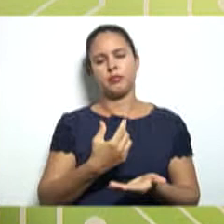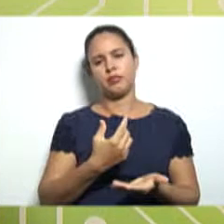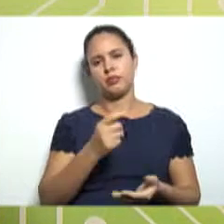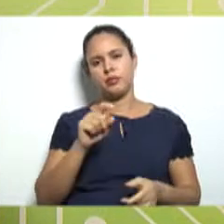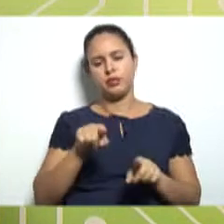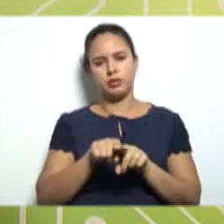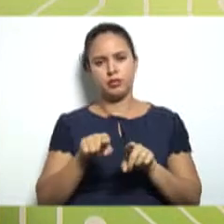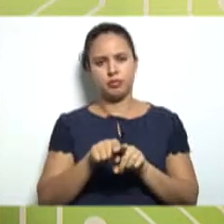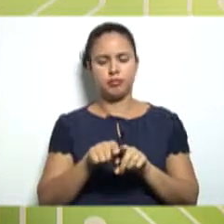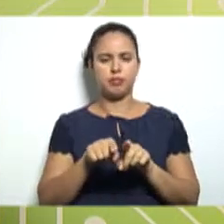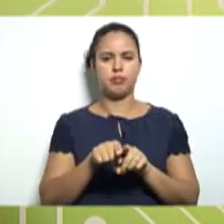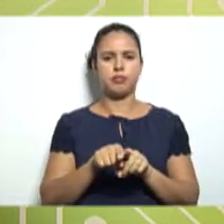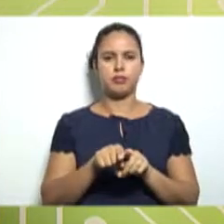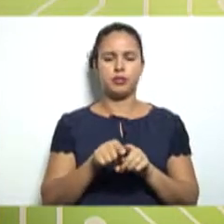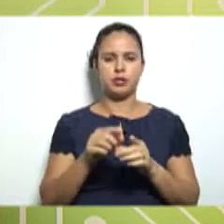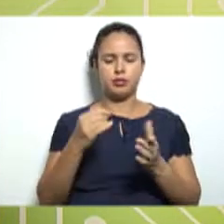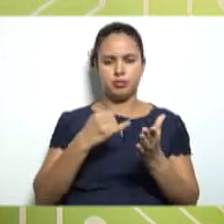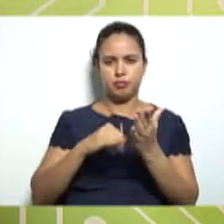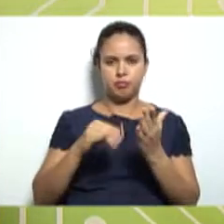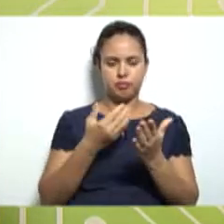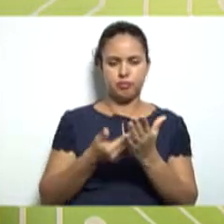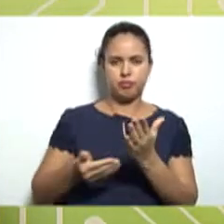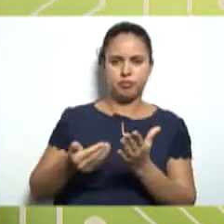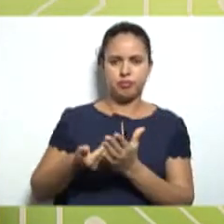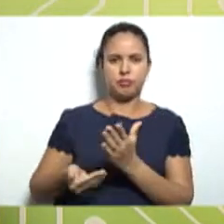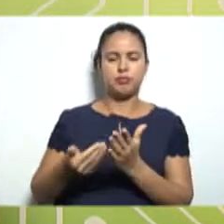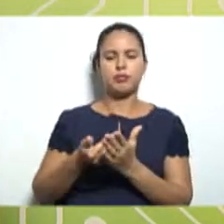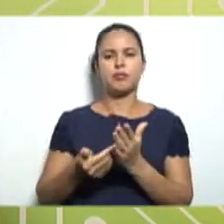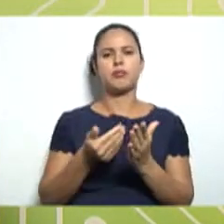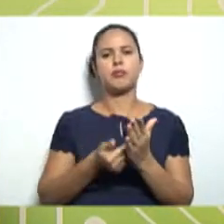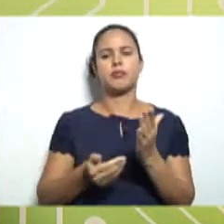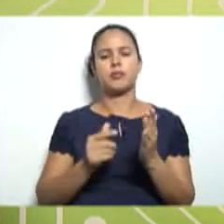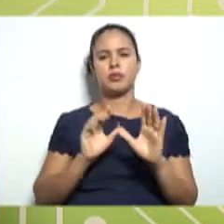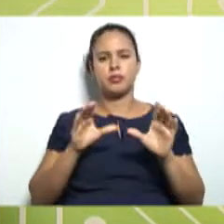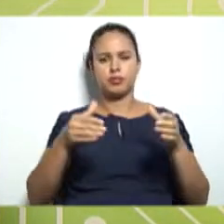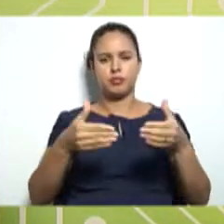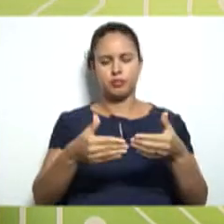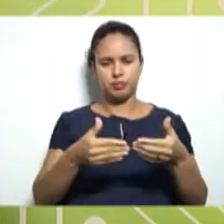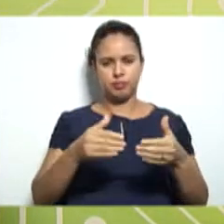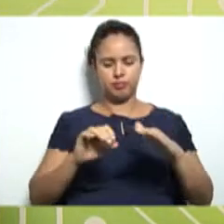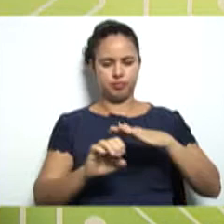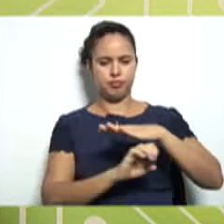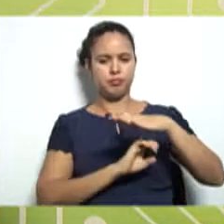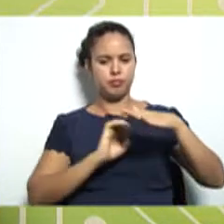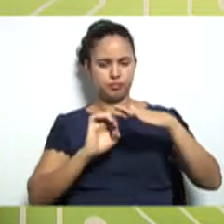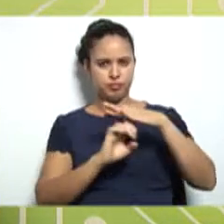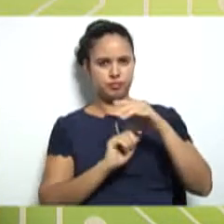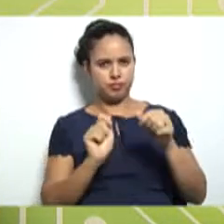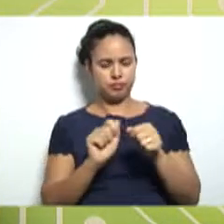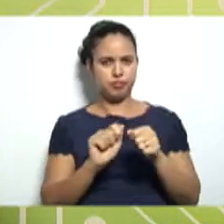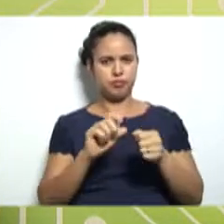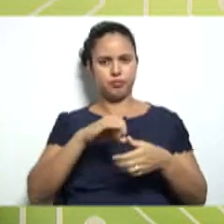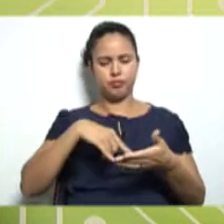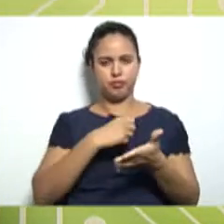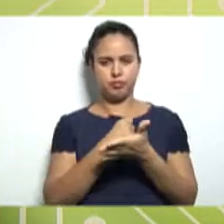tributos são eliminados. A gente tem aí uma questão mais vantajosa para as empresas que fazem esse tipo de